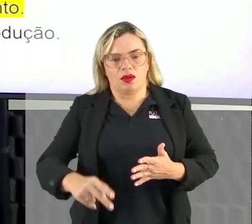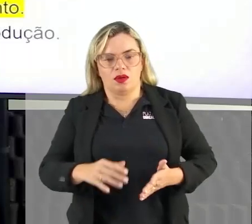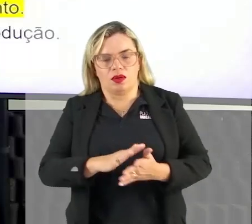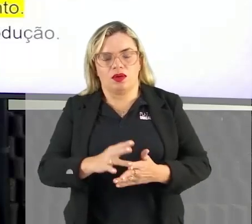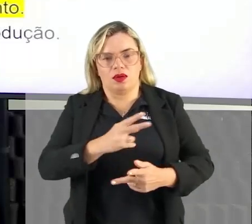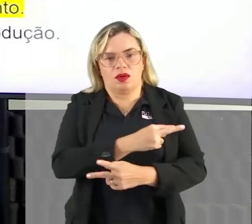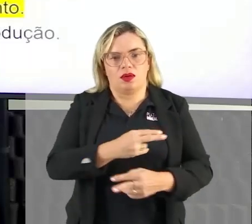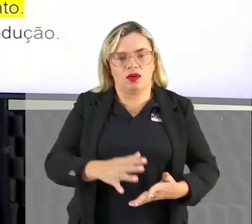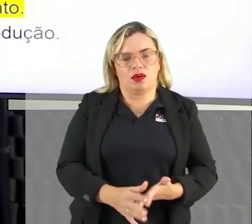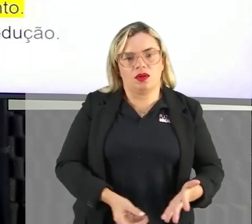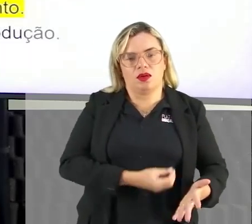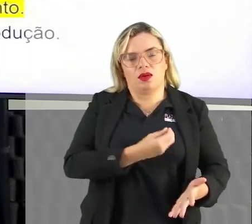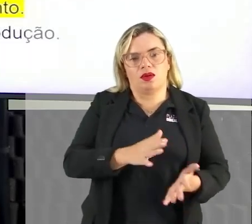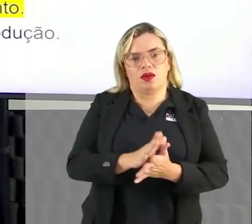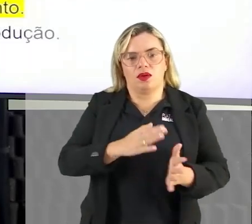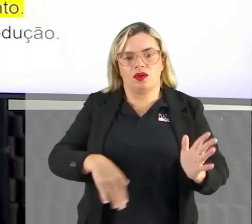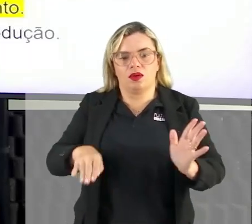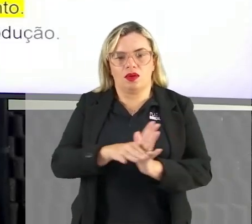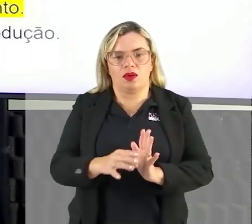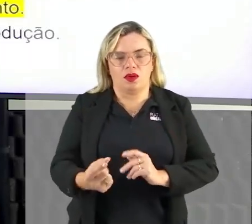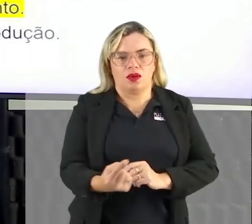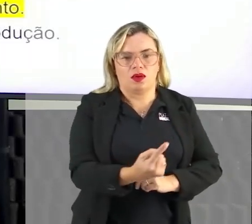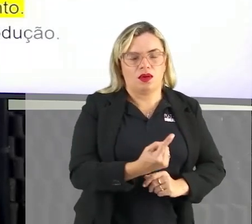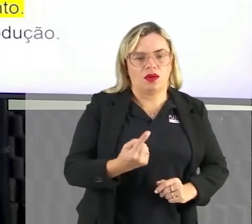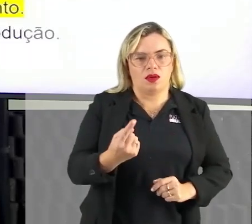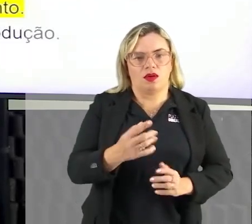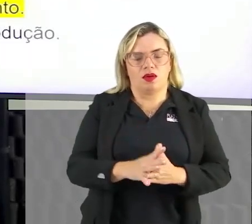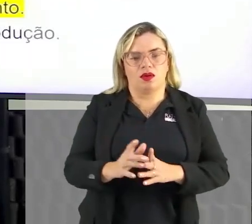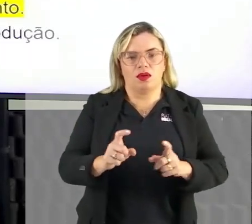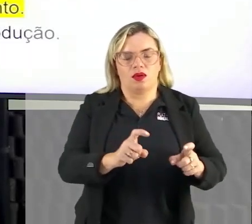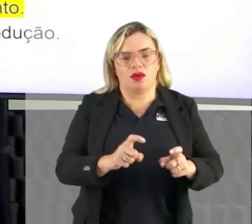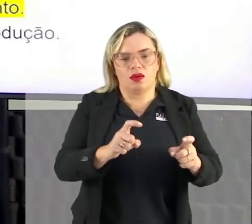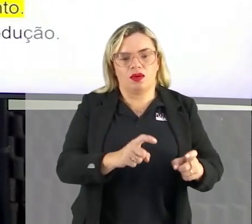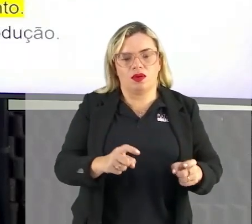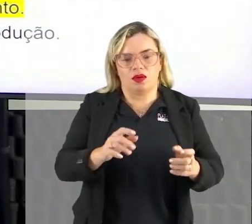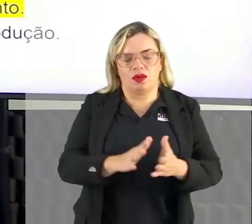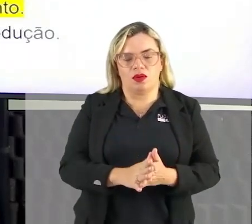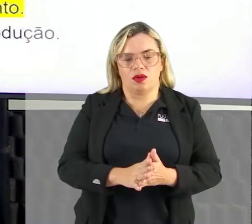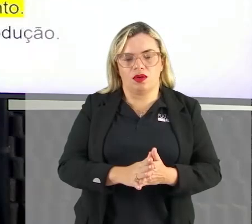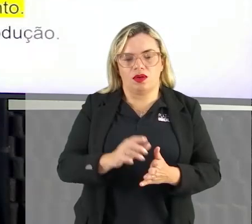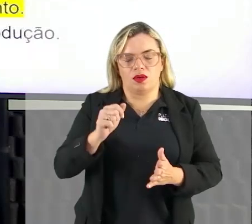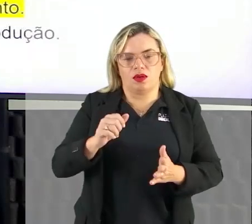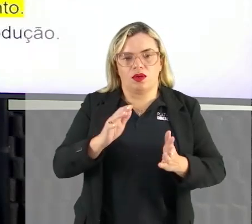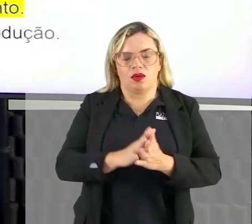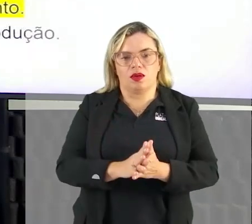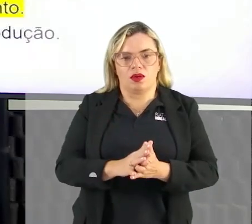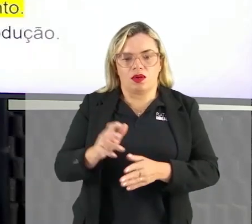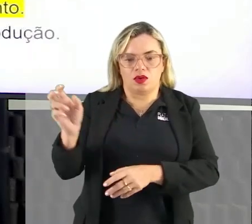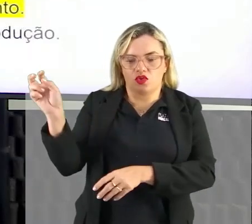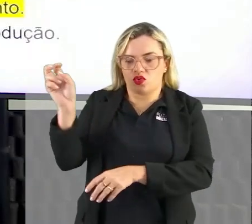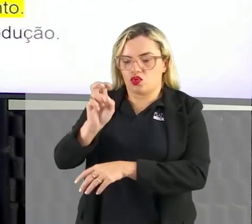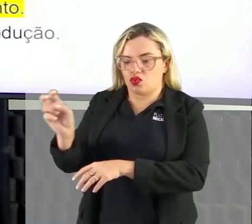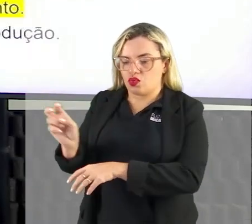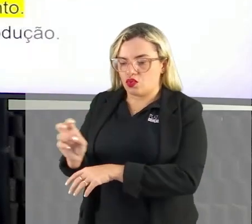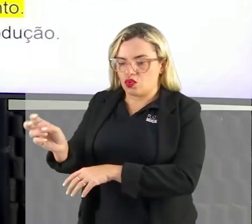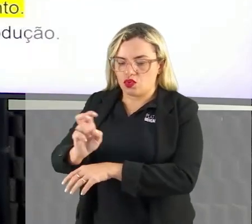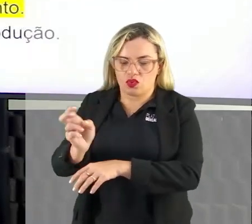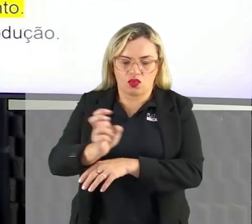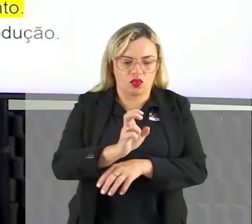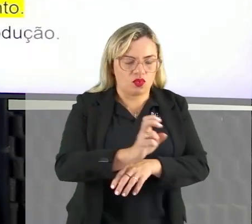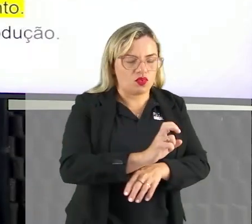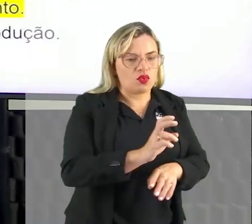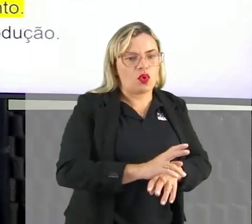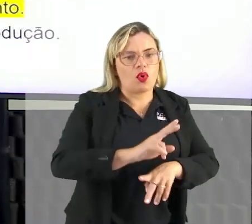chega a monocultura, né? Lava o ambiente com inseticida, que muitos deles matam as